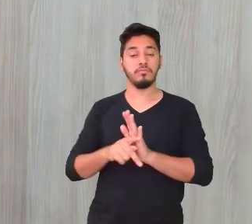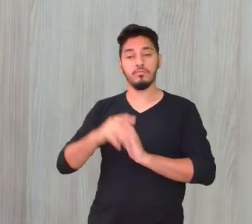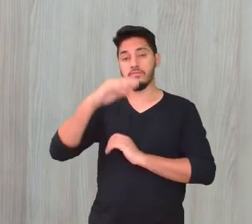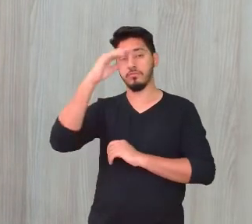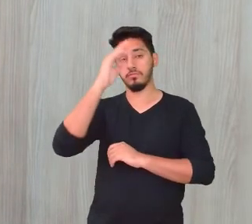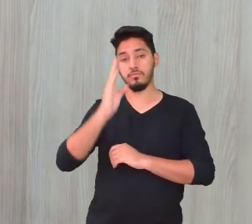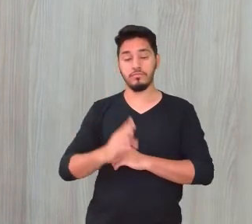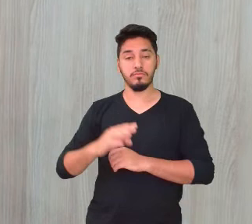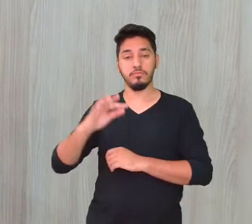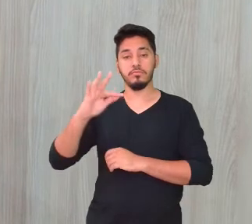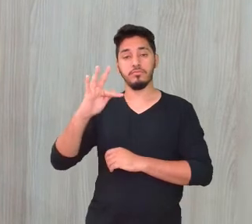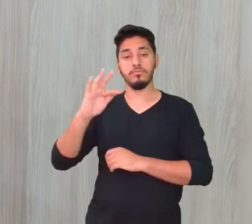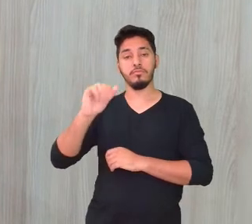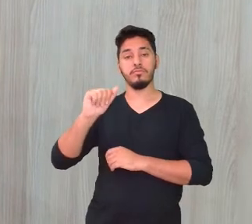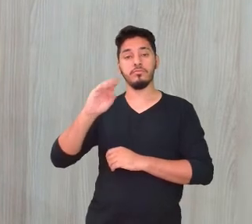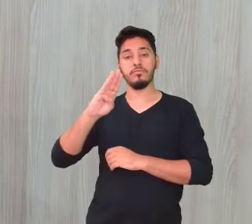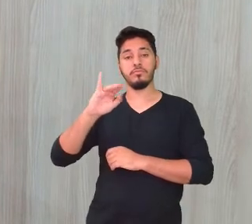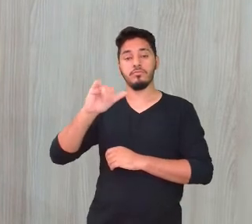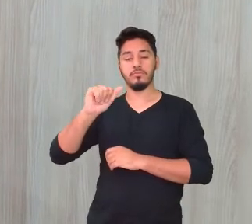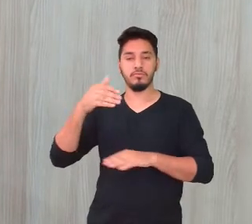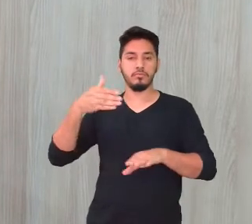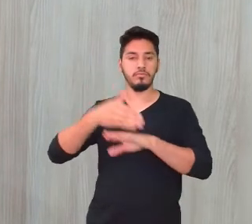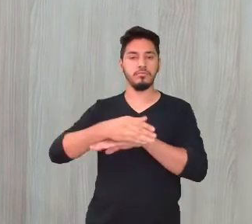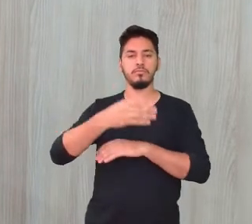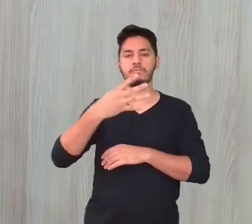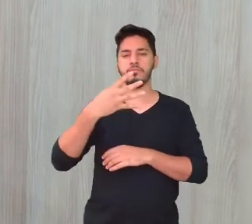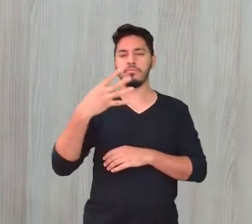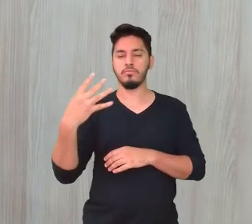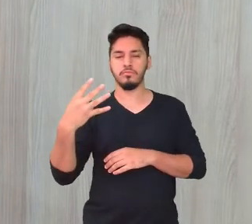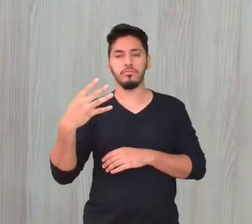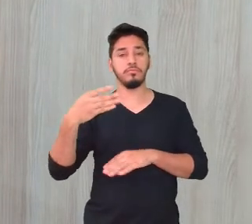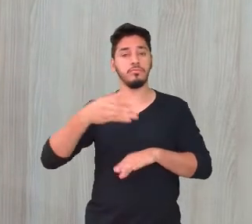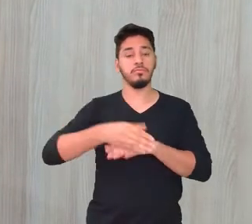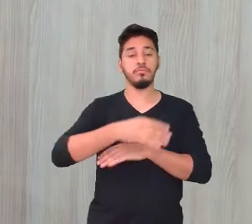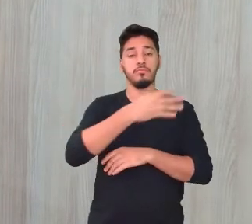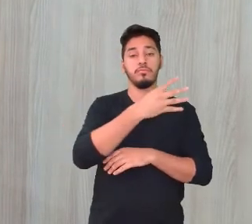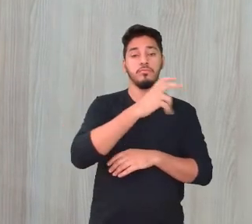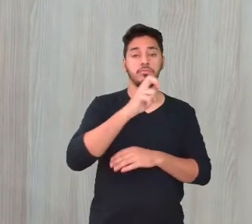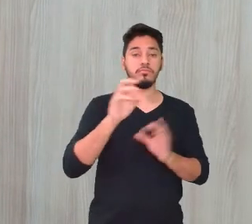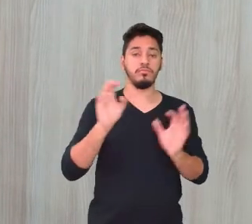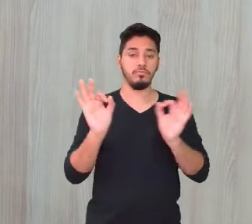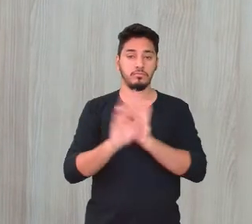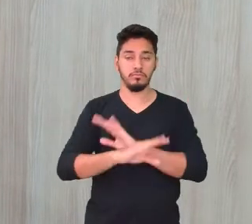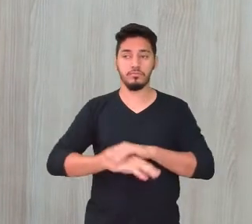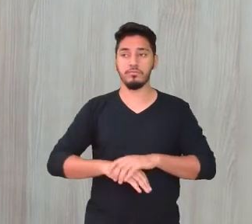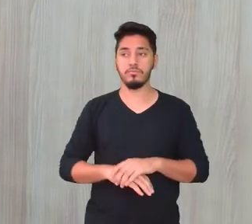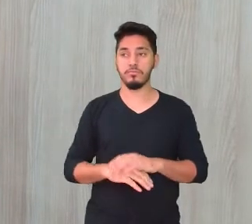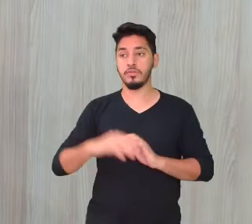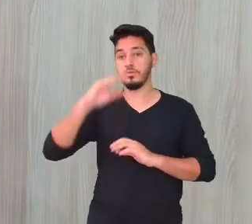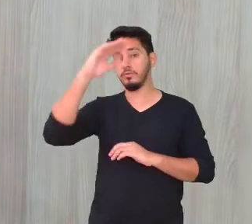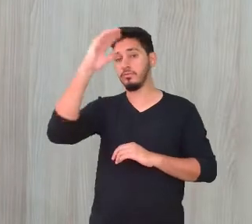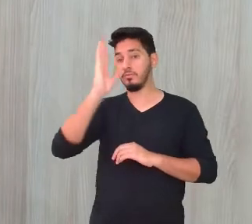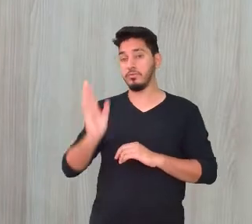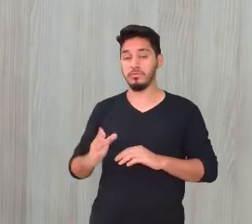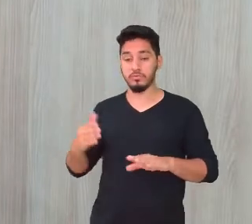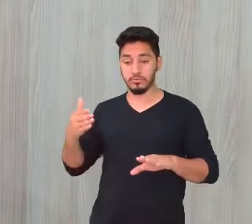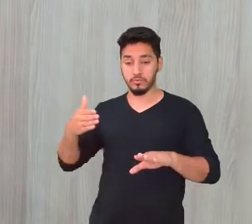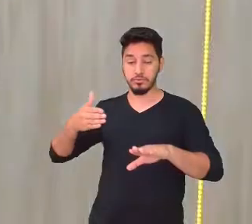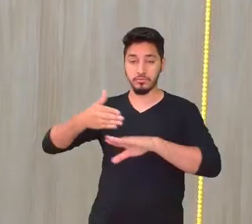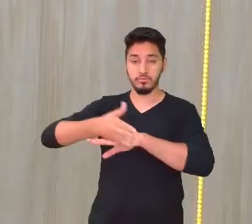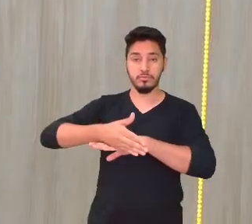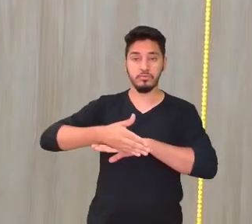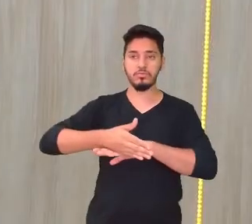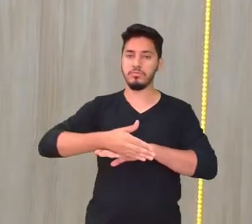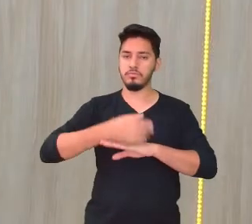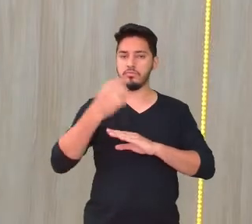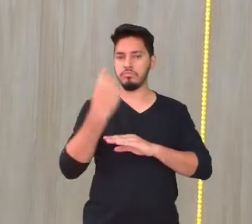a FAB, a Força Aérea Brasileira. Entrou em 44, 45, a guerra acabou. Exatamente, né? O Brasil entrou aí